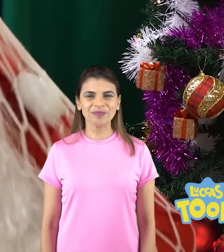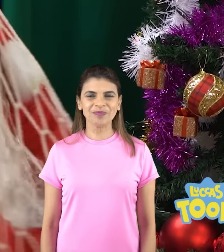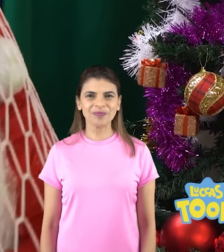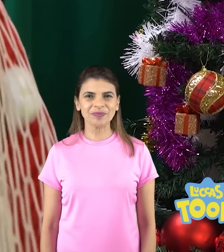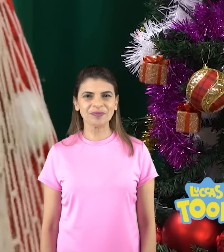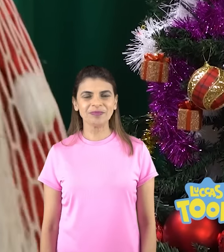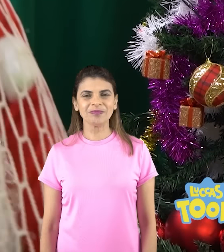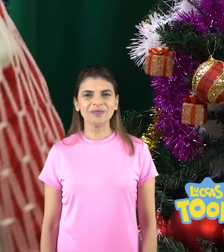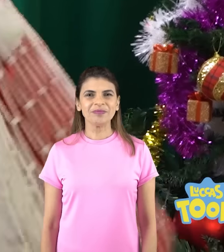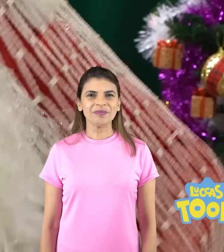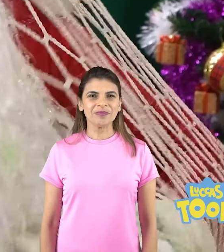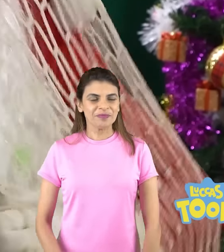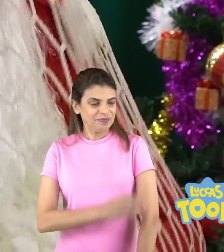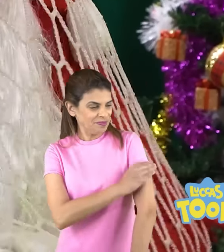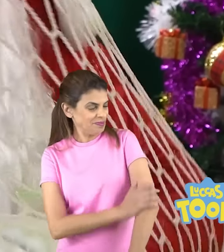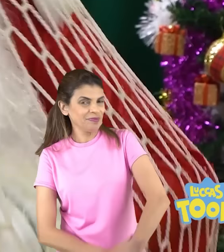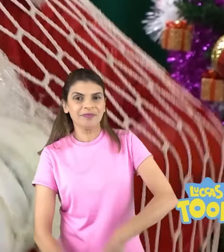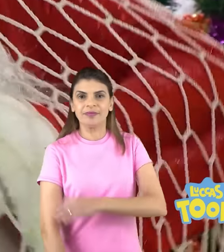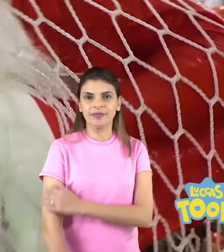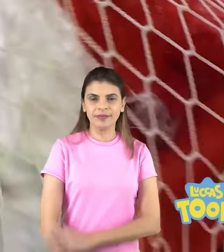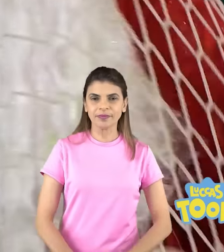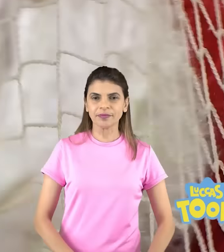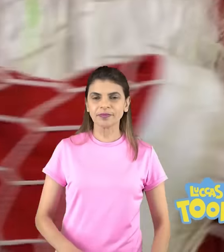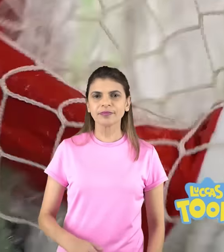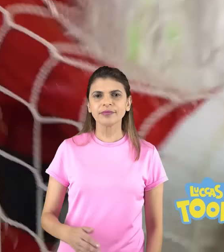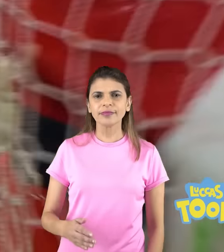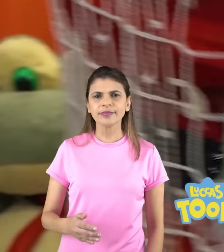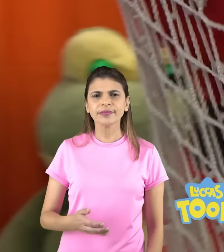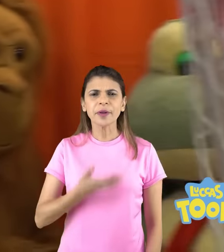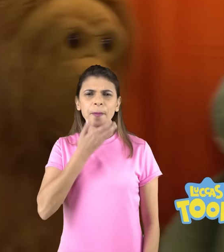Happy New Year!